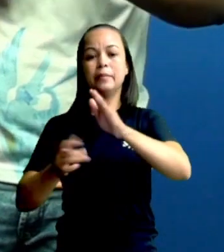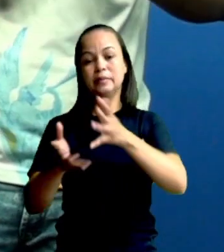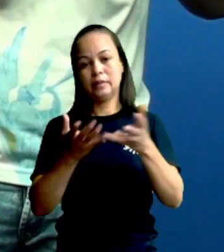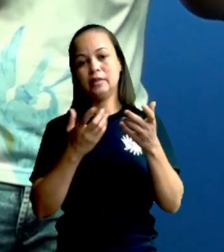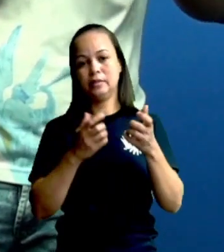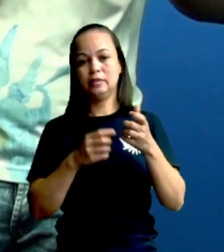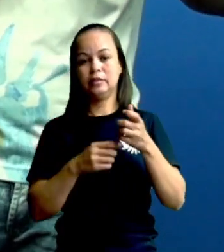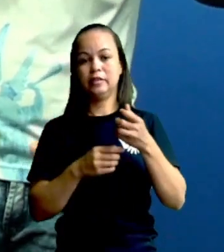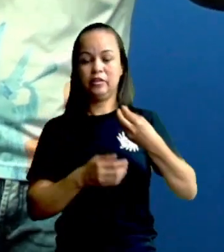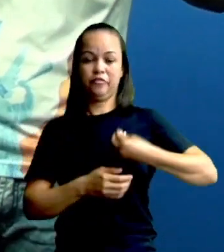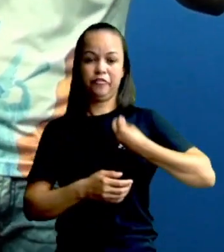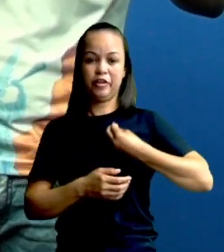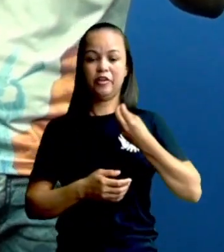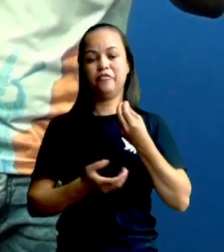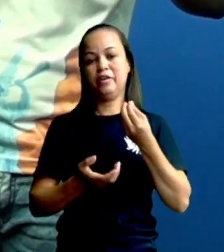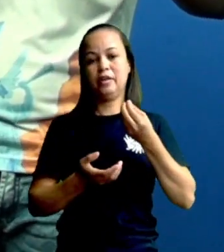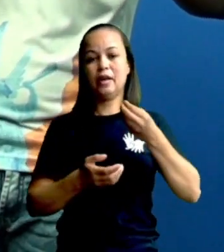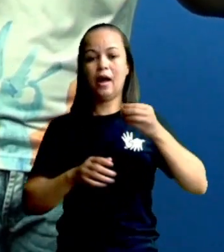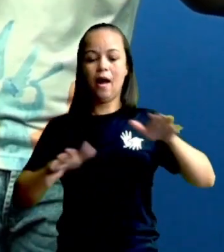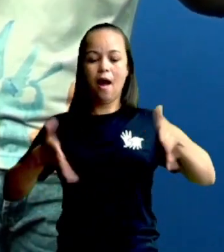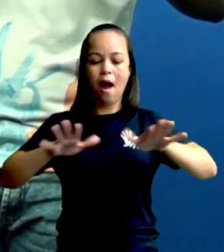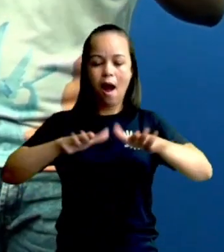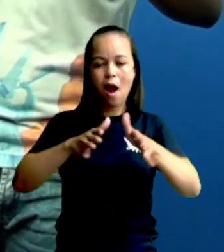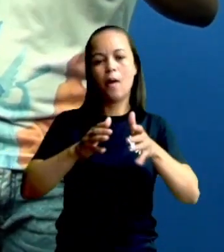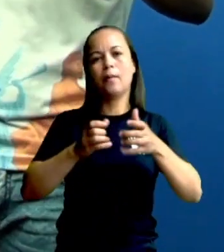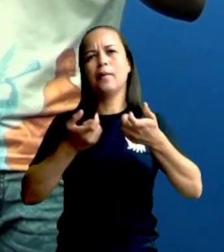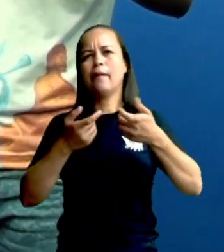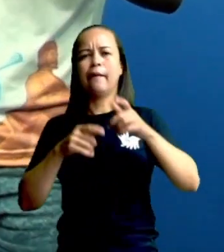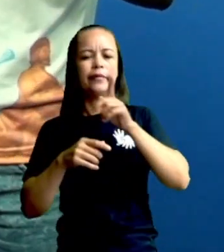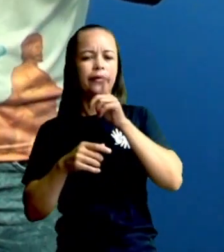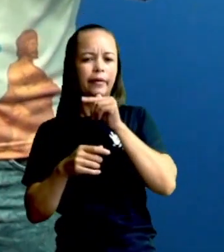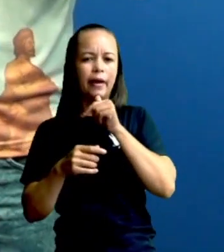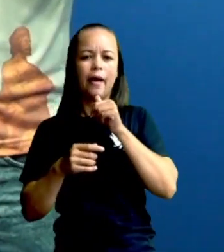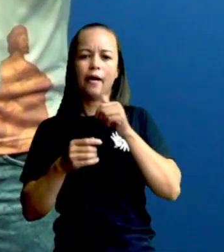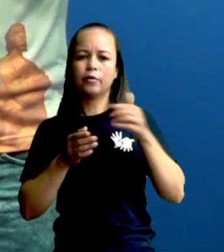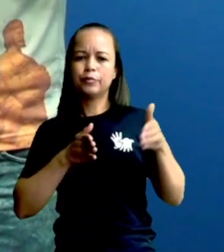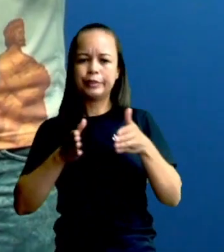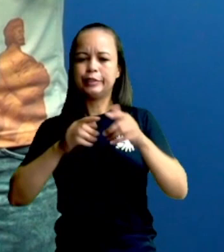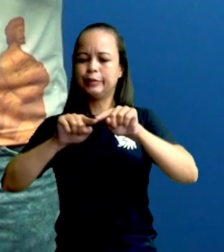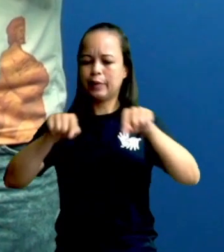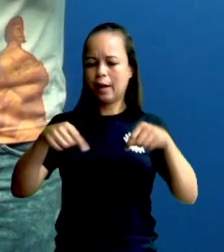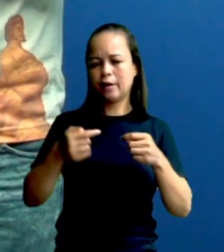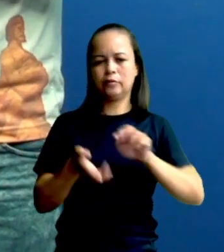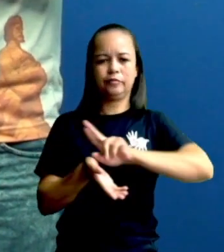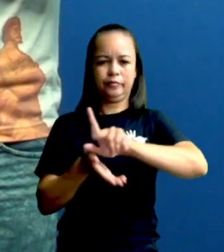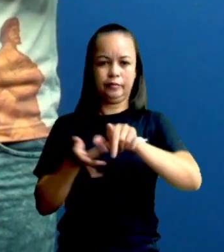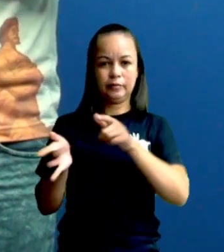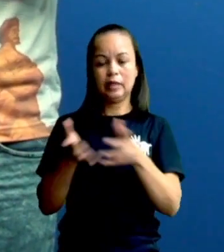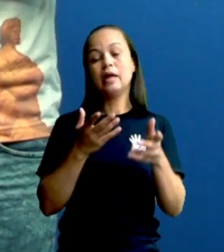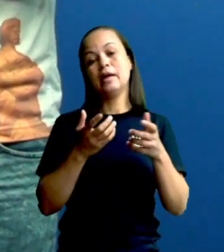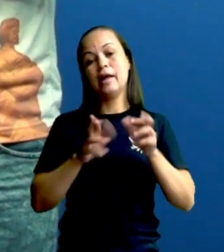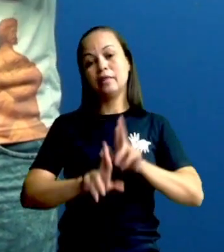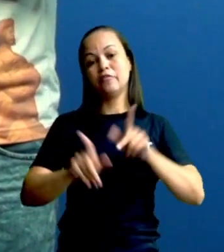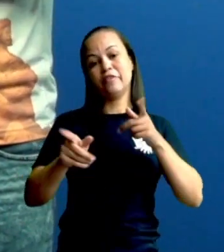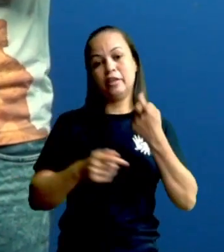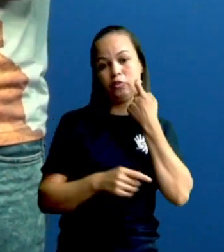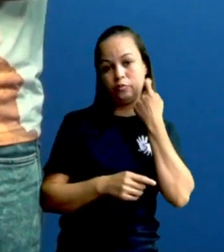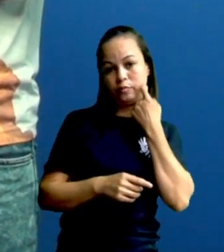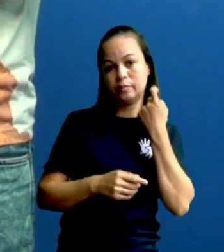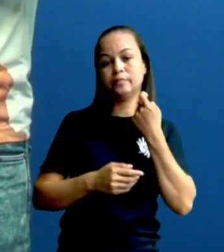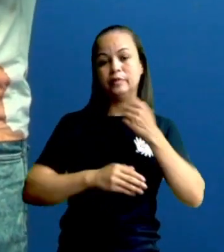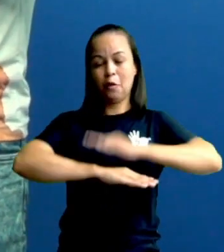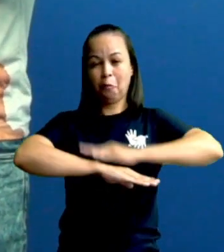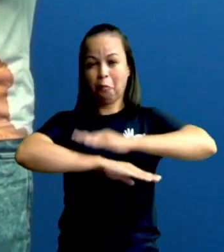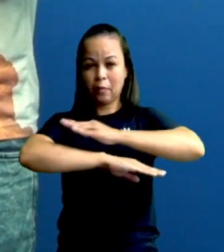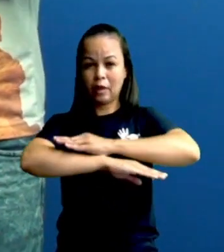tartarugas do rio, tartaruga da Amazônia. Eles possuem características diferentes dos anfíbios e peixes, que já é uma pele